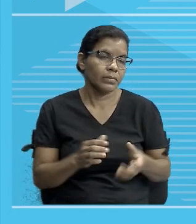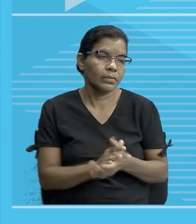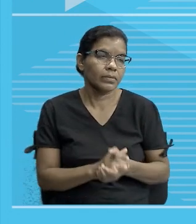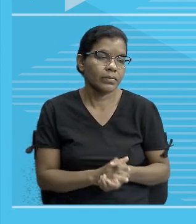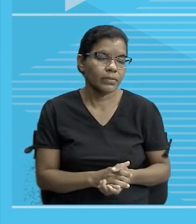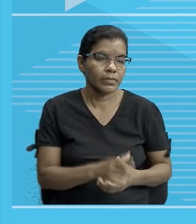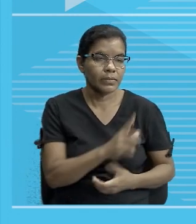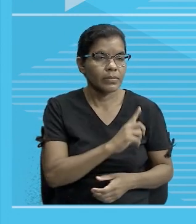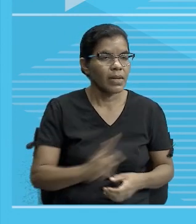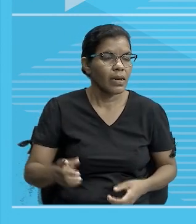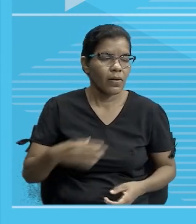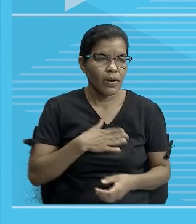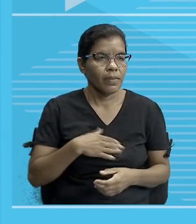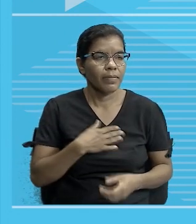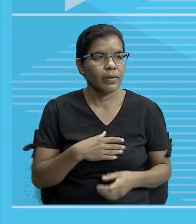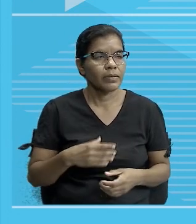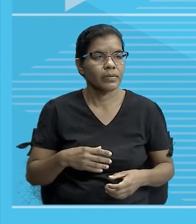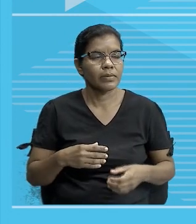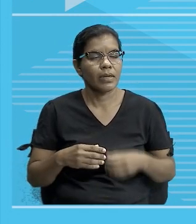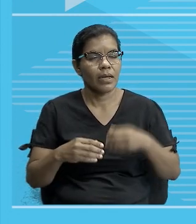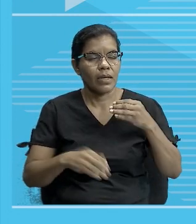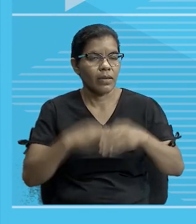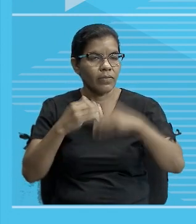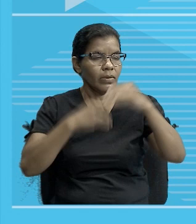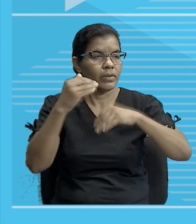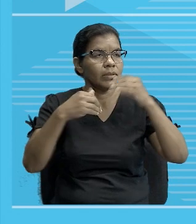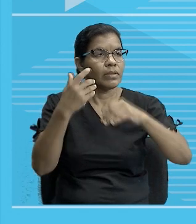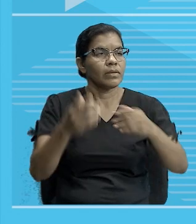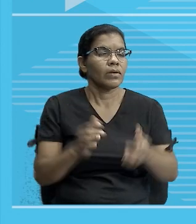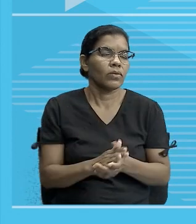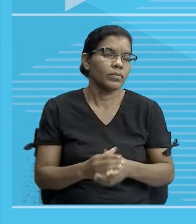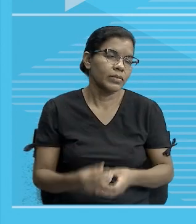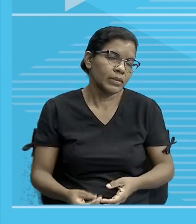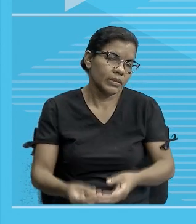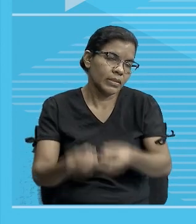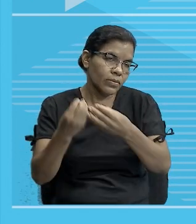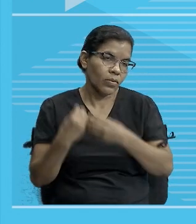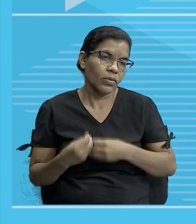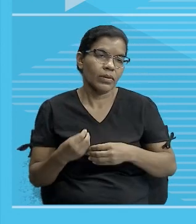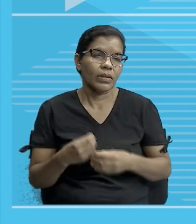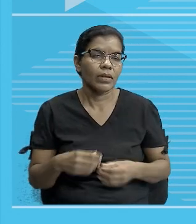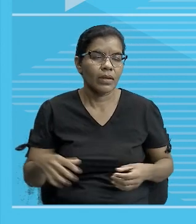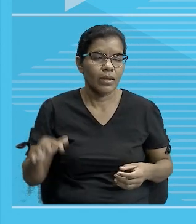Revolução. Eram vistos como se quisesse voltar à França antes da Revolução.